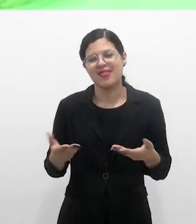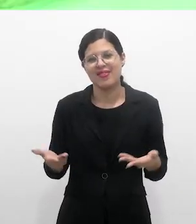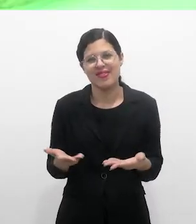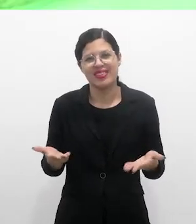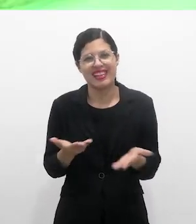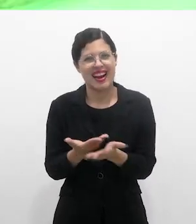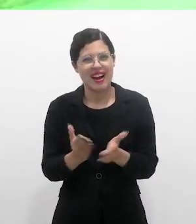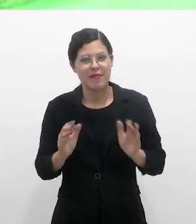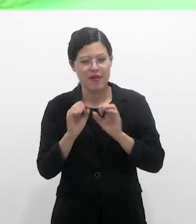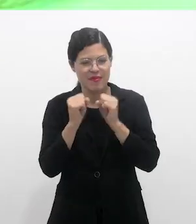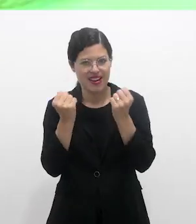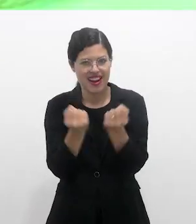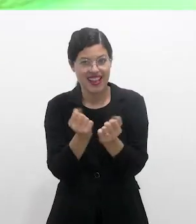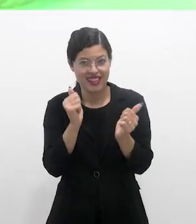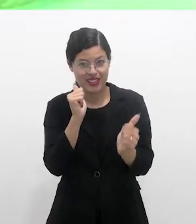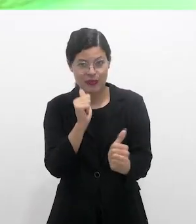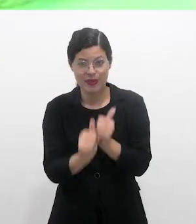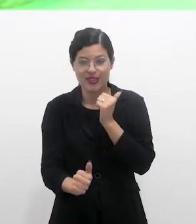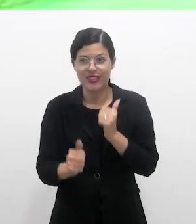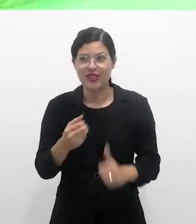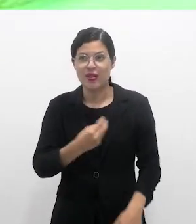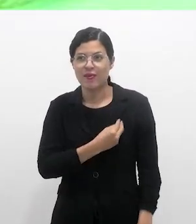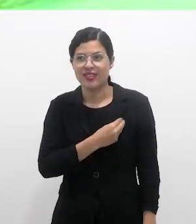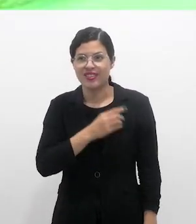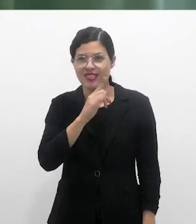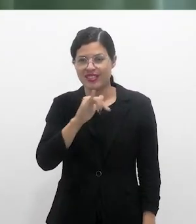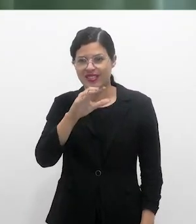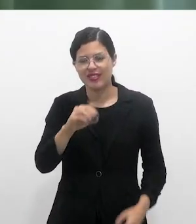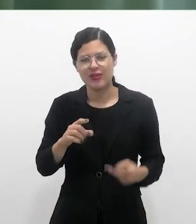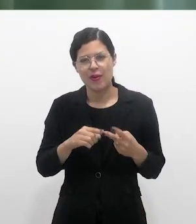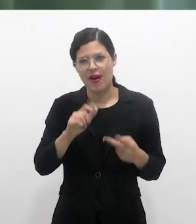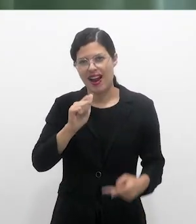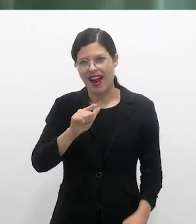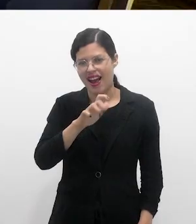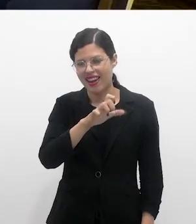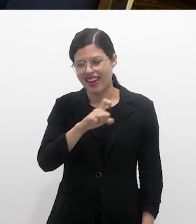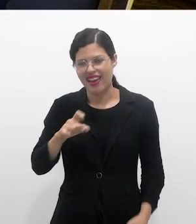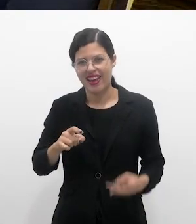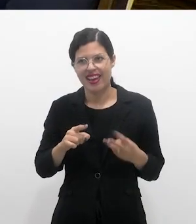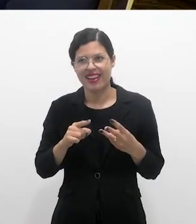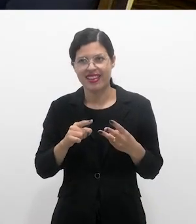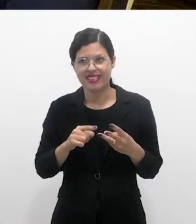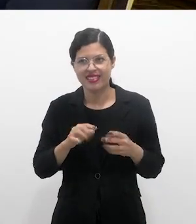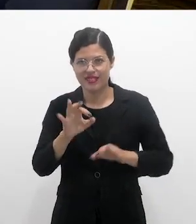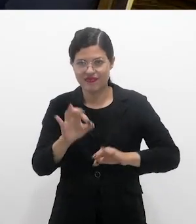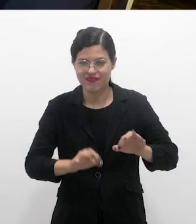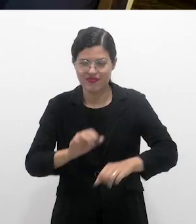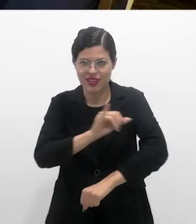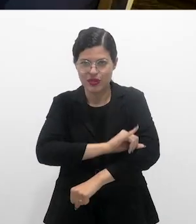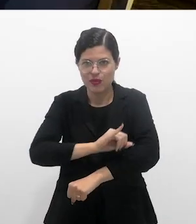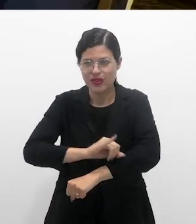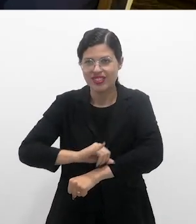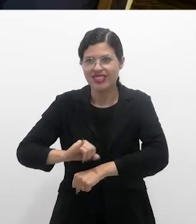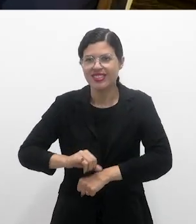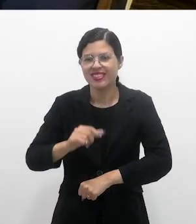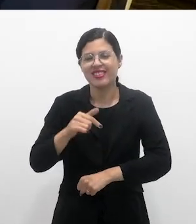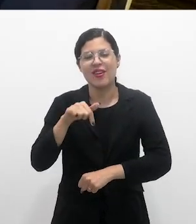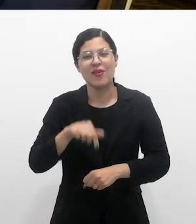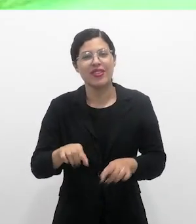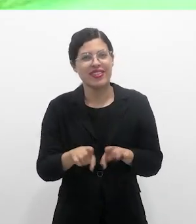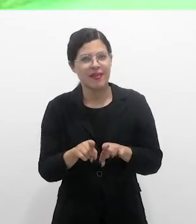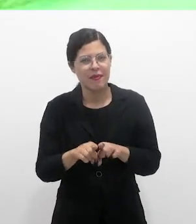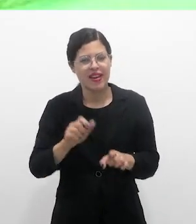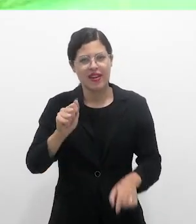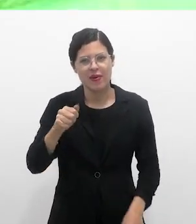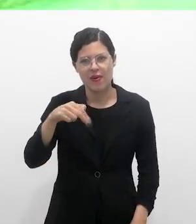só. Encerramos o Arena Esportiva com a presença do Zico, Alex Braga, o curador dos 75 anos da exposição, e o